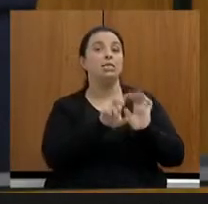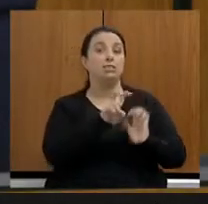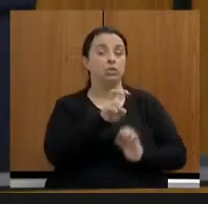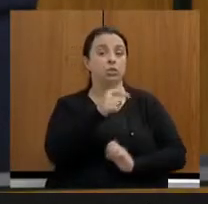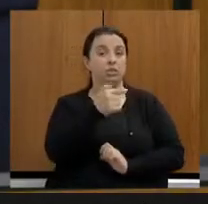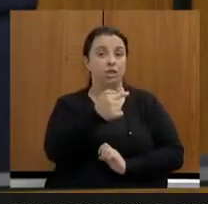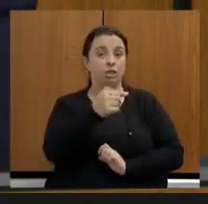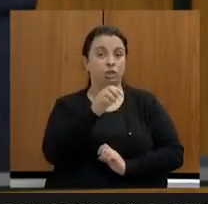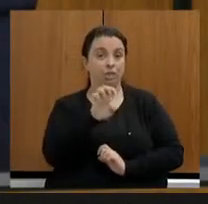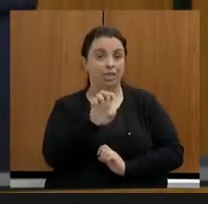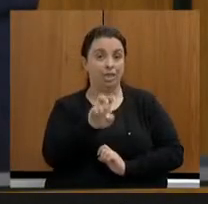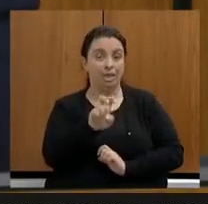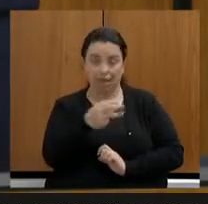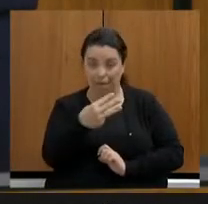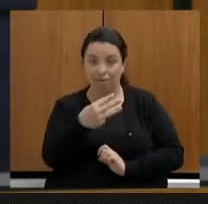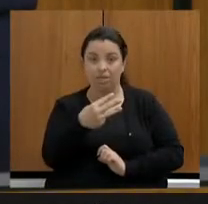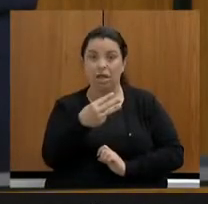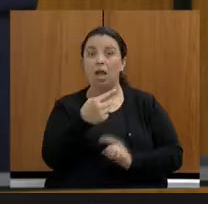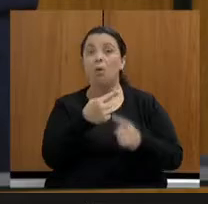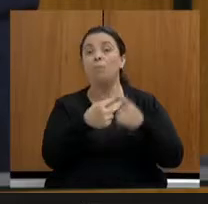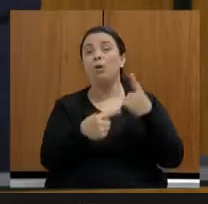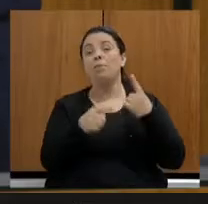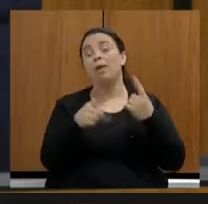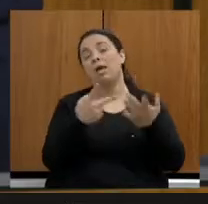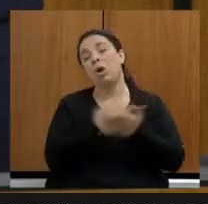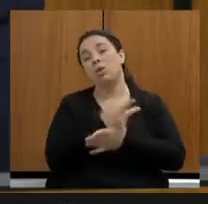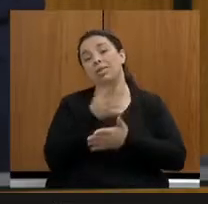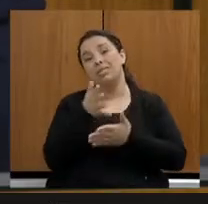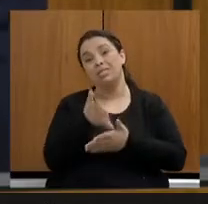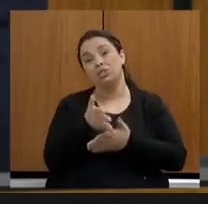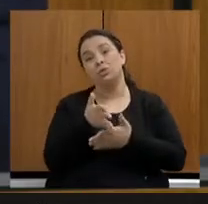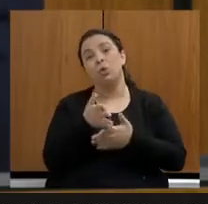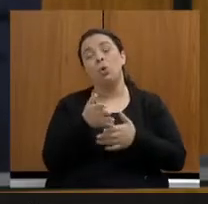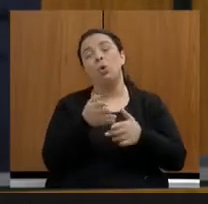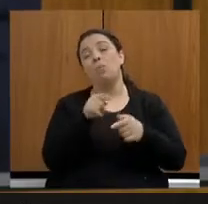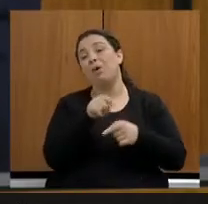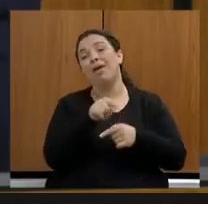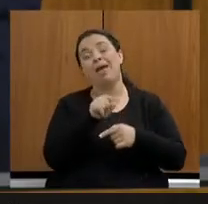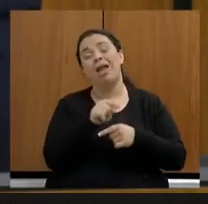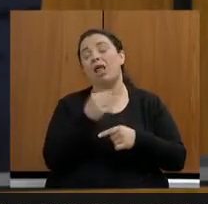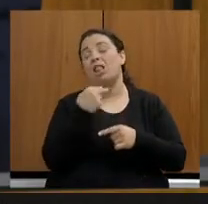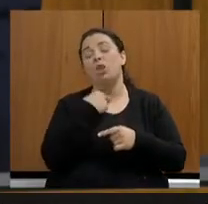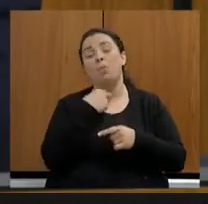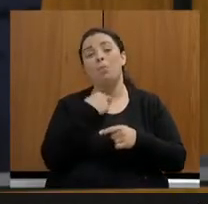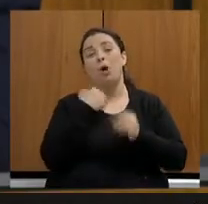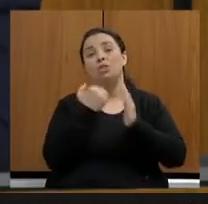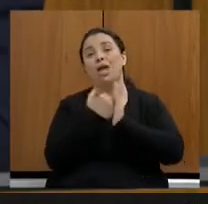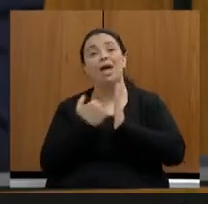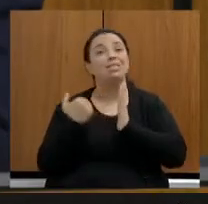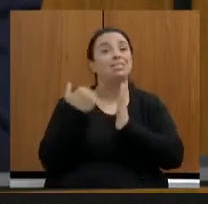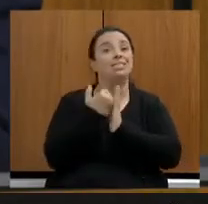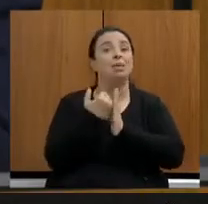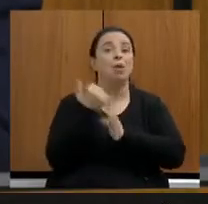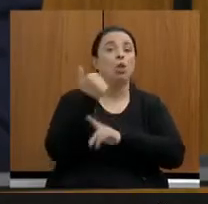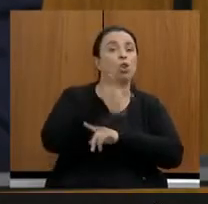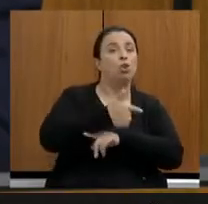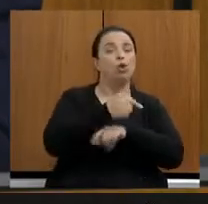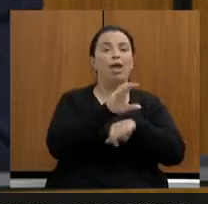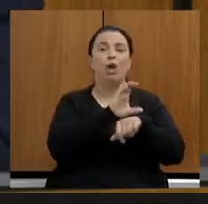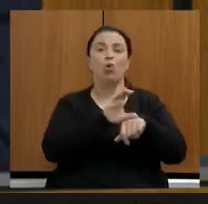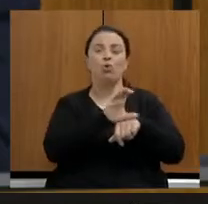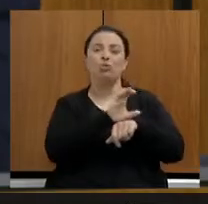que isso acontecesse não pode estar acima da Constituição Federal nós ouvimos